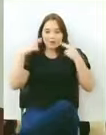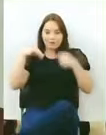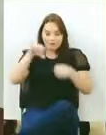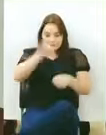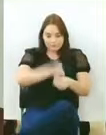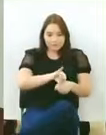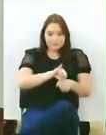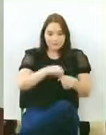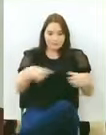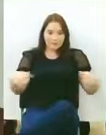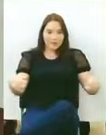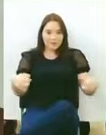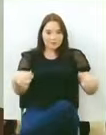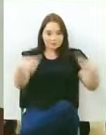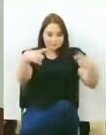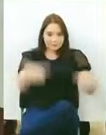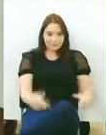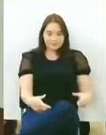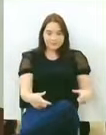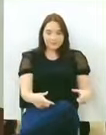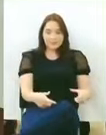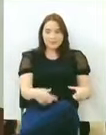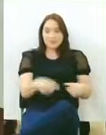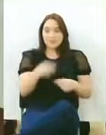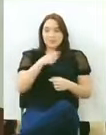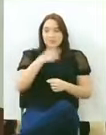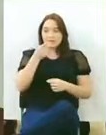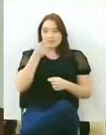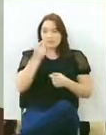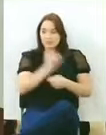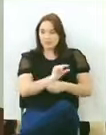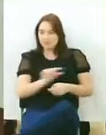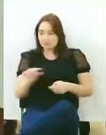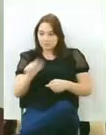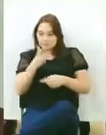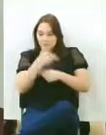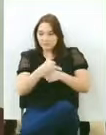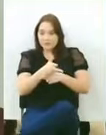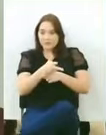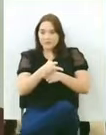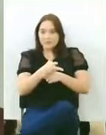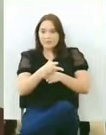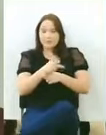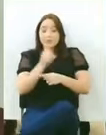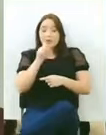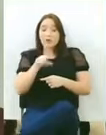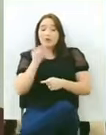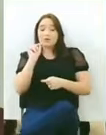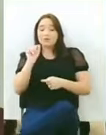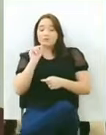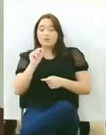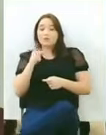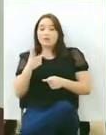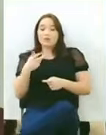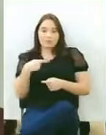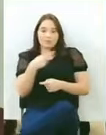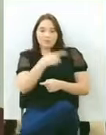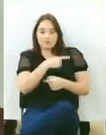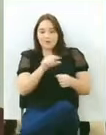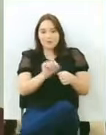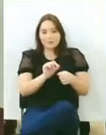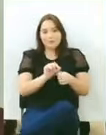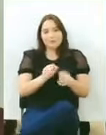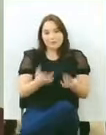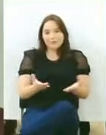desavisada foi, caiu no buraco e ficou presa. Então ele escreveu no rodapé do vídeo, isso é o que geralmente os